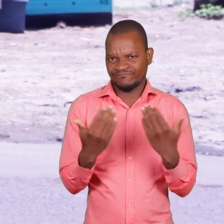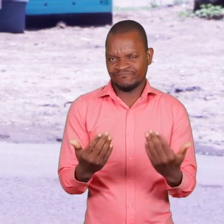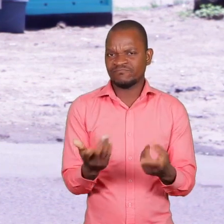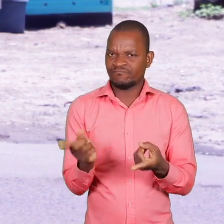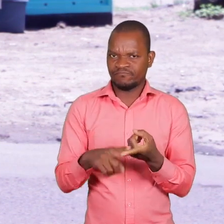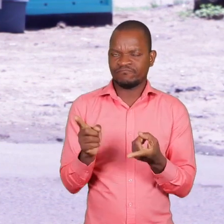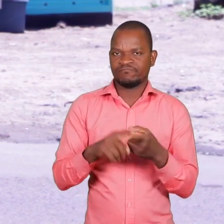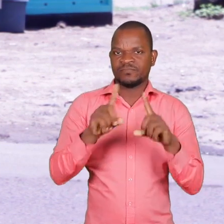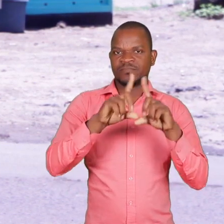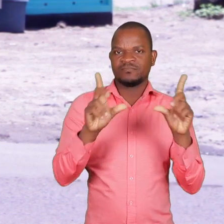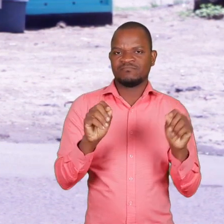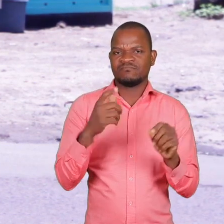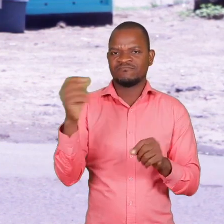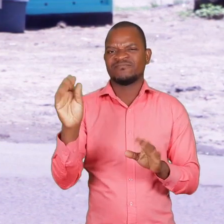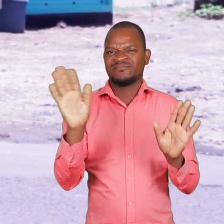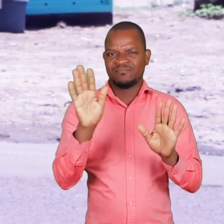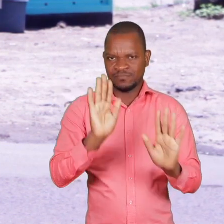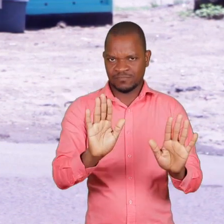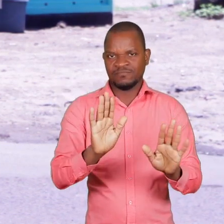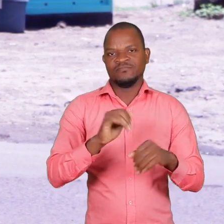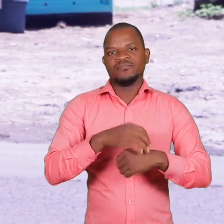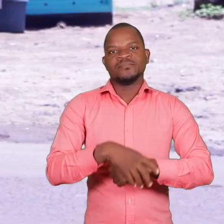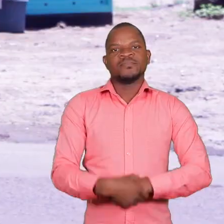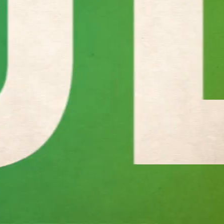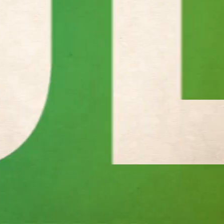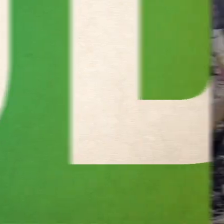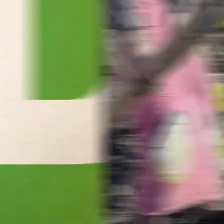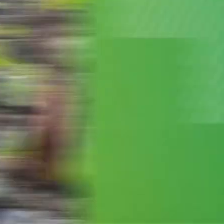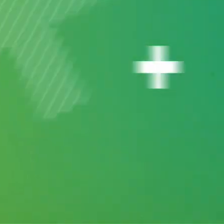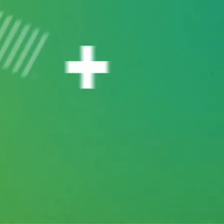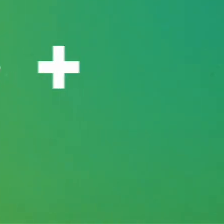já com mais informações para si. Não saia daí!